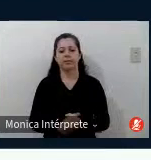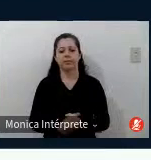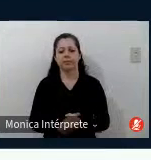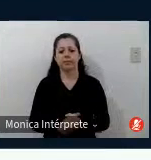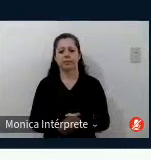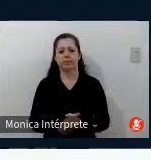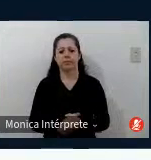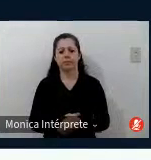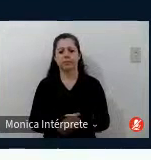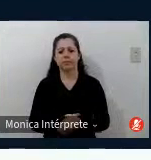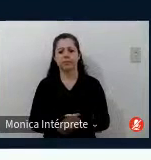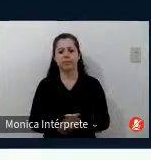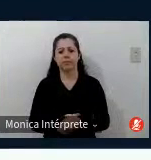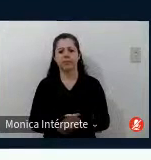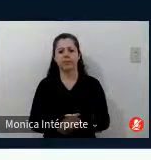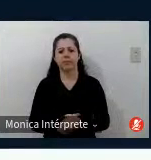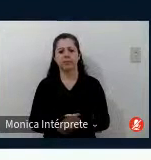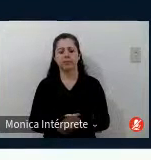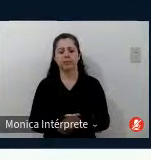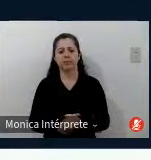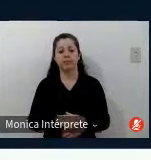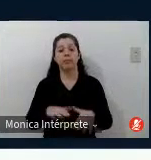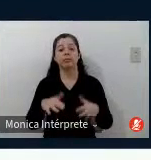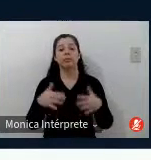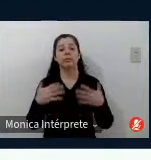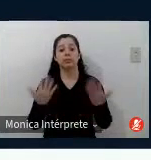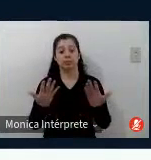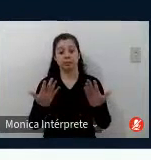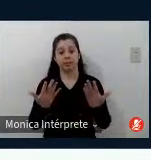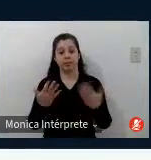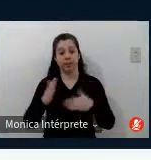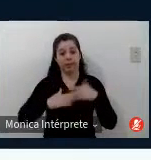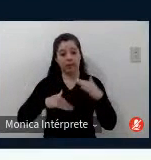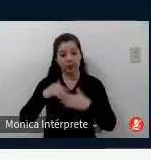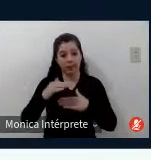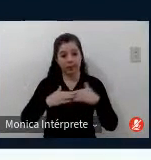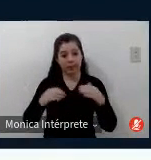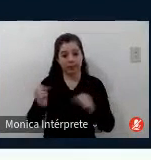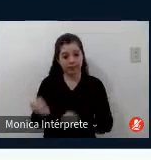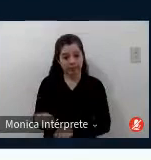Então, essas novas práticas que nos propomos